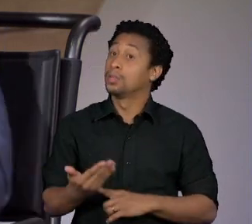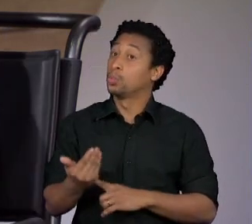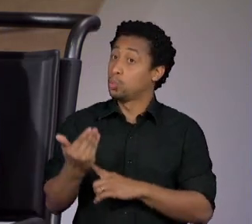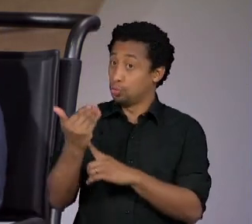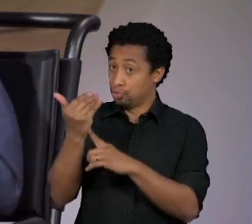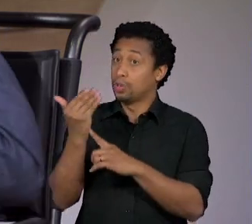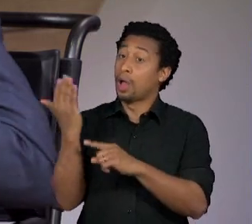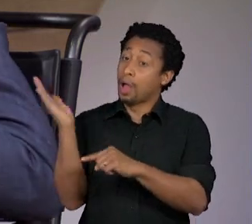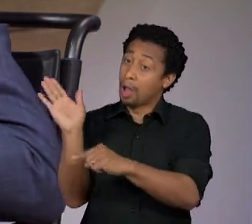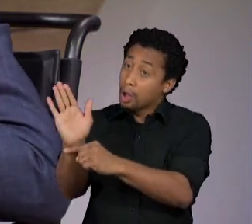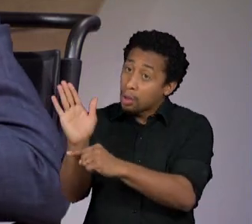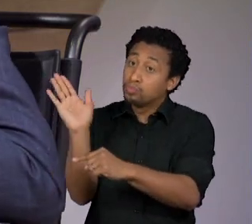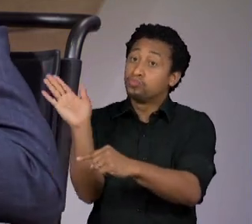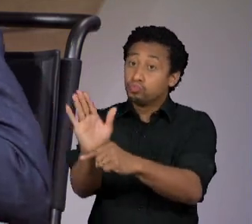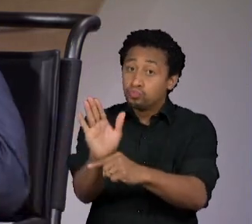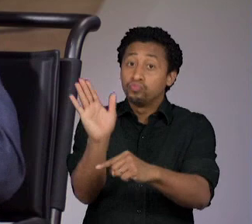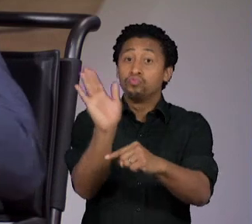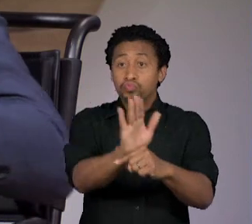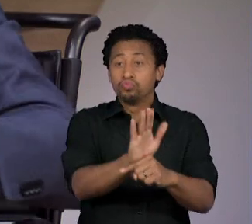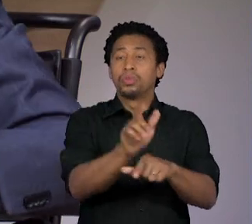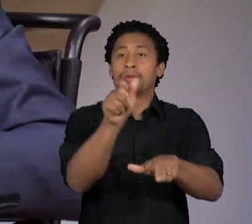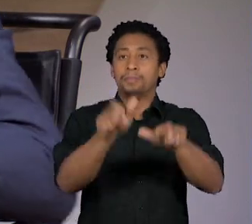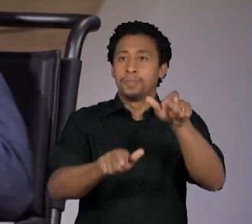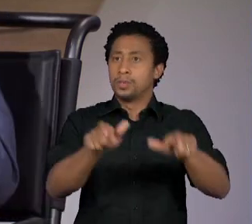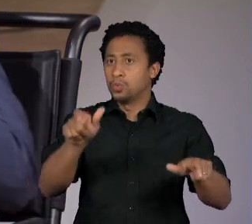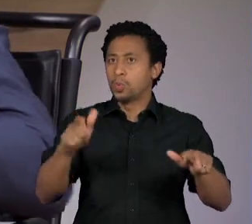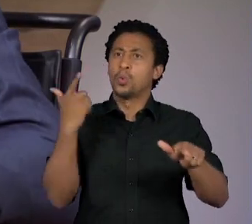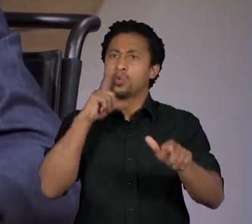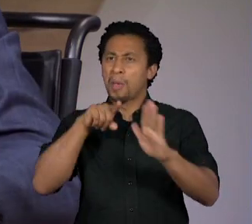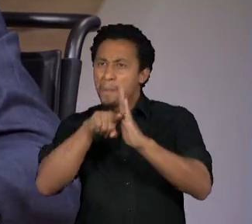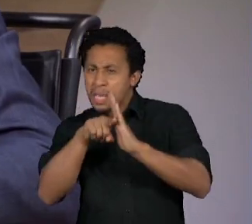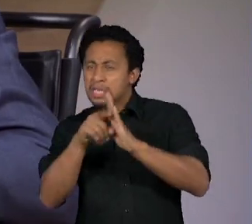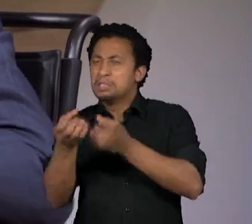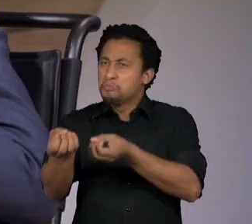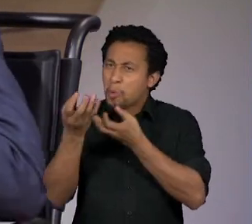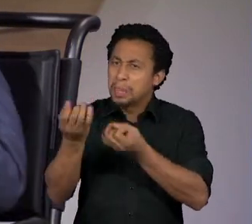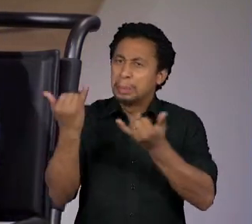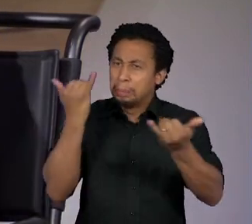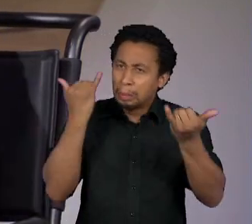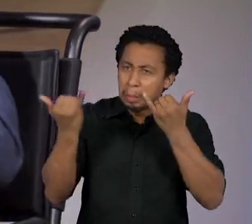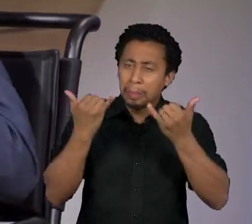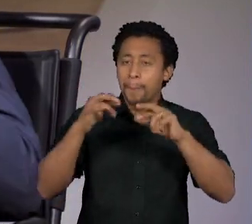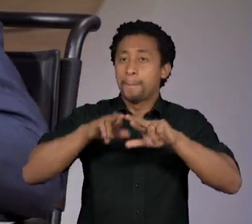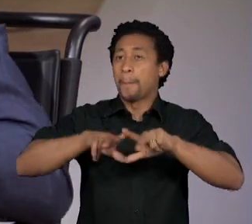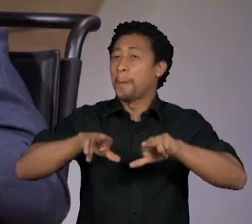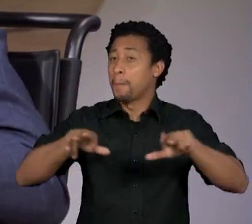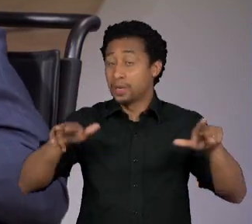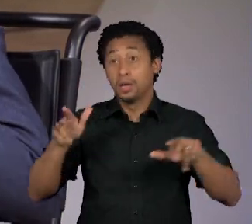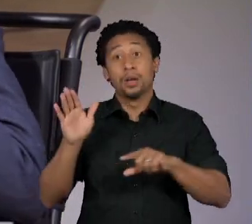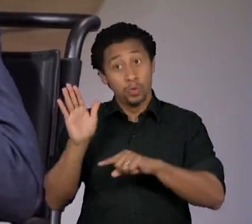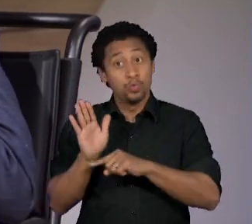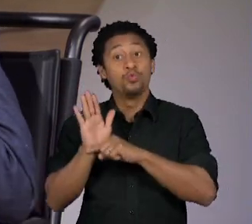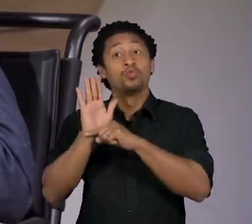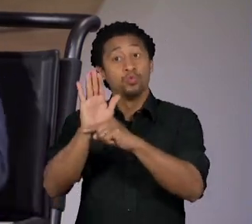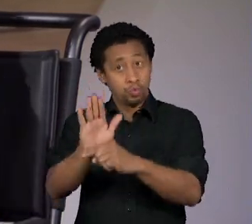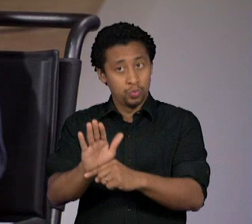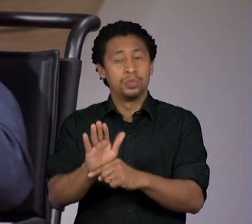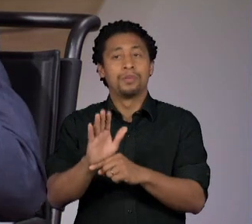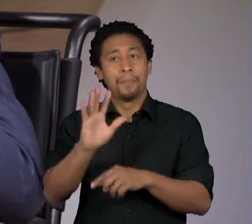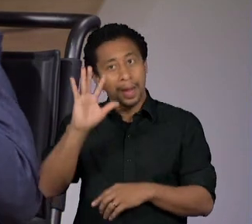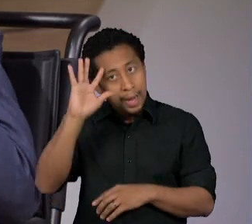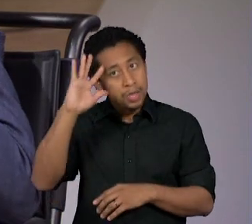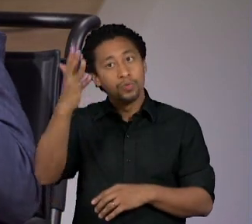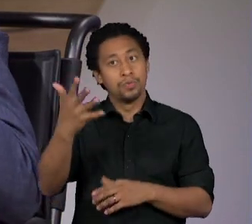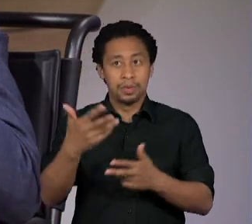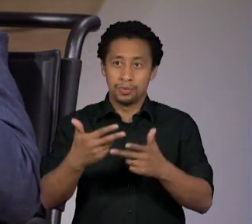as pessoas a uma variedade de informações, ao acesso de informações, ao cotidiano de, vamos dizer assim, resolver os